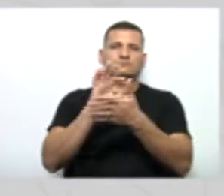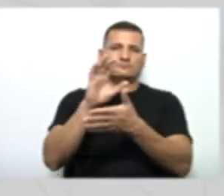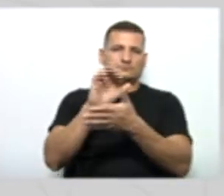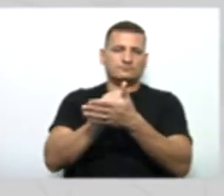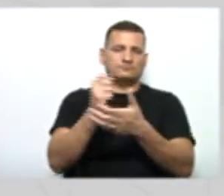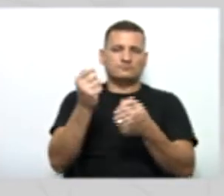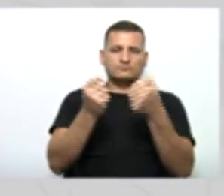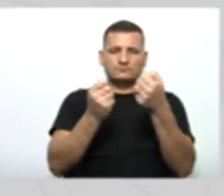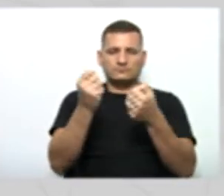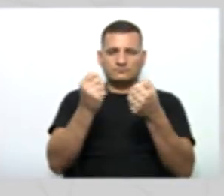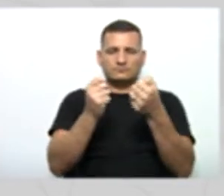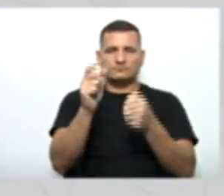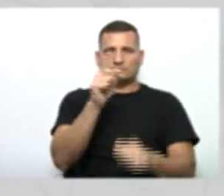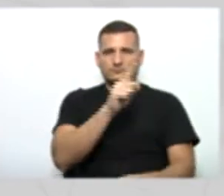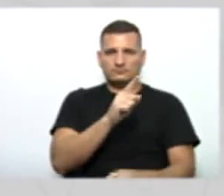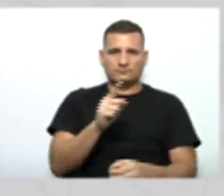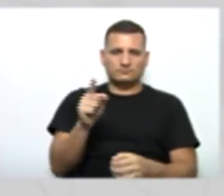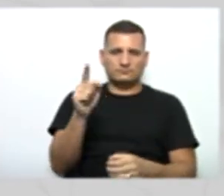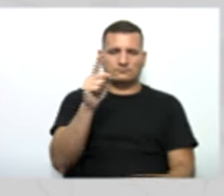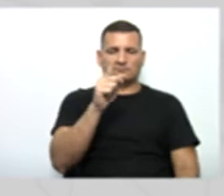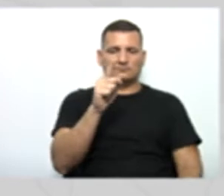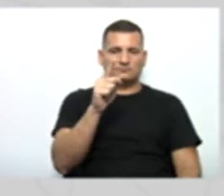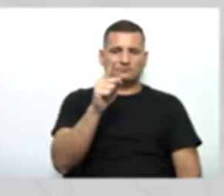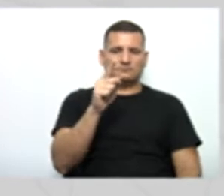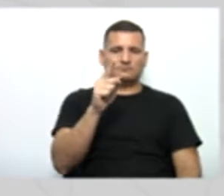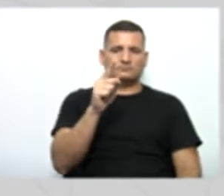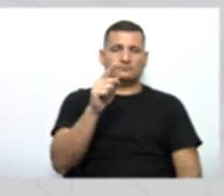teria um